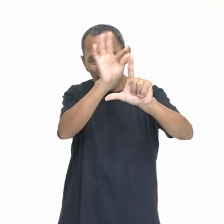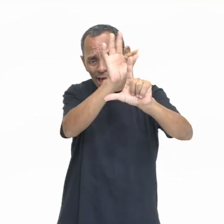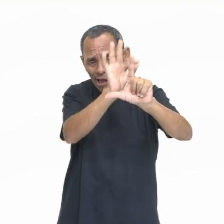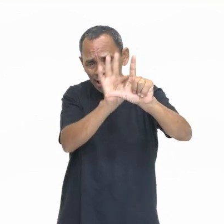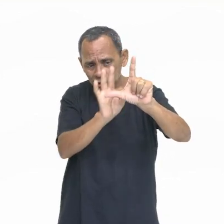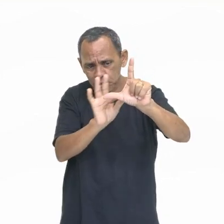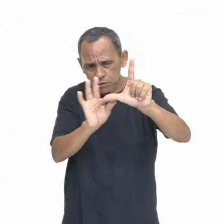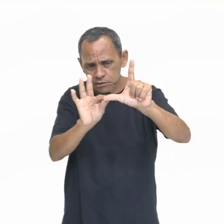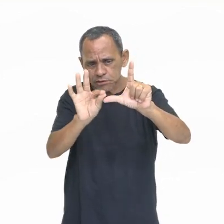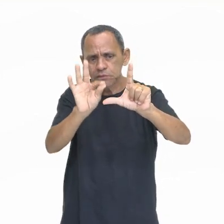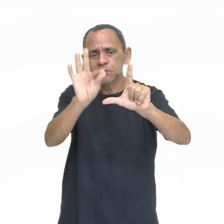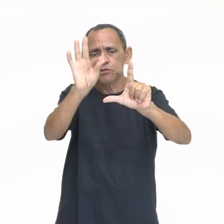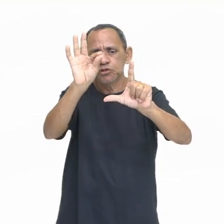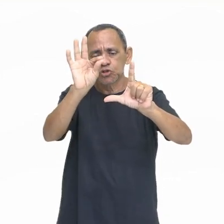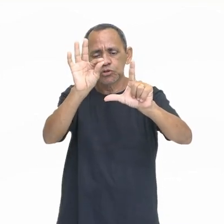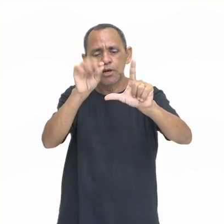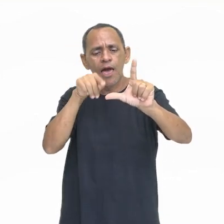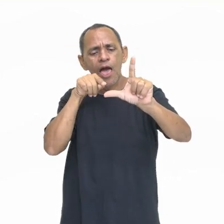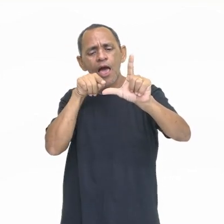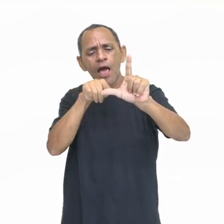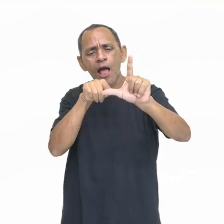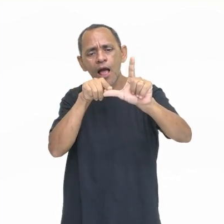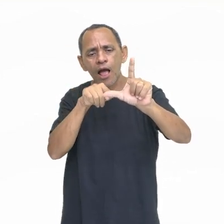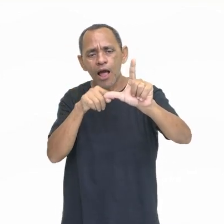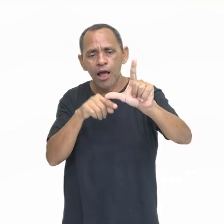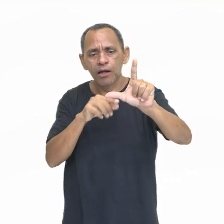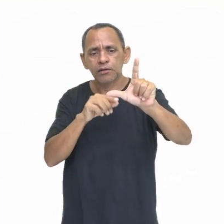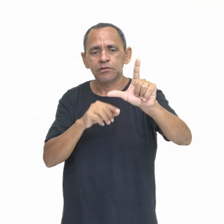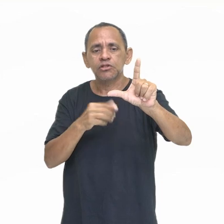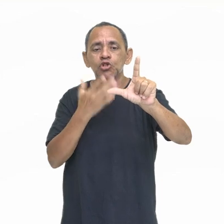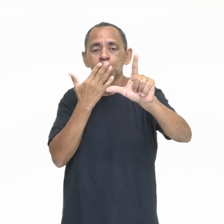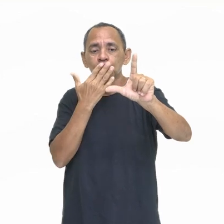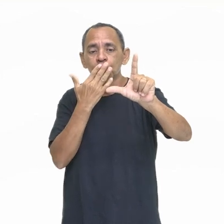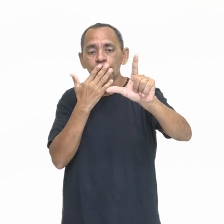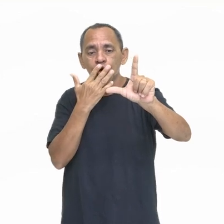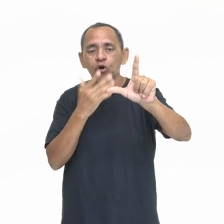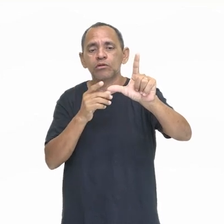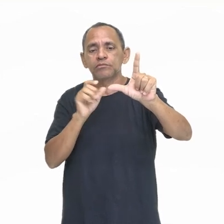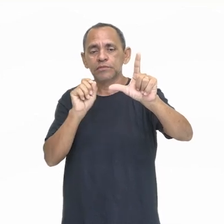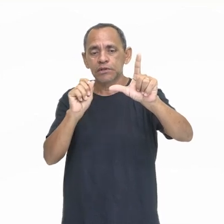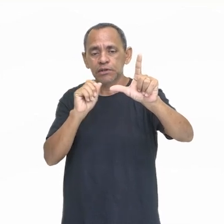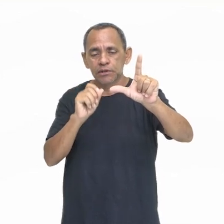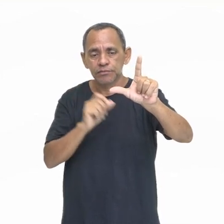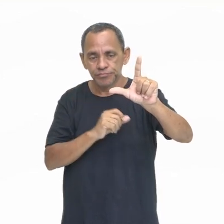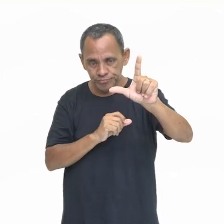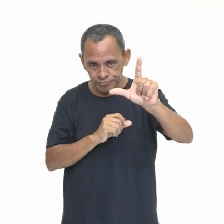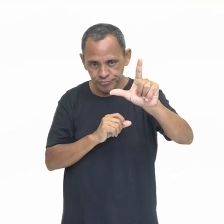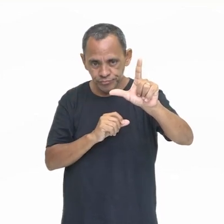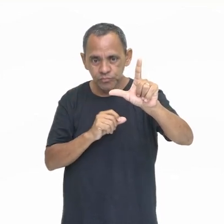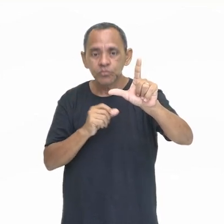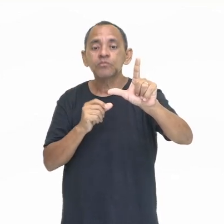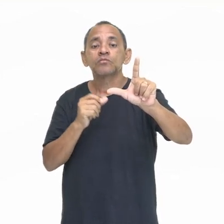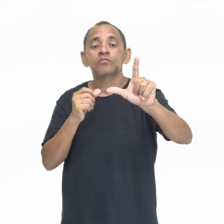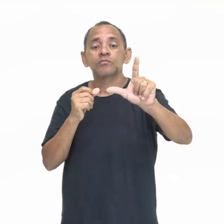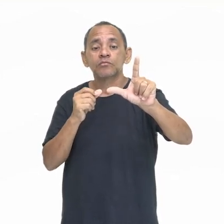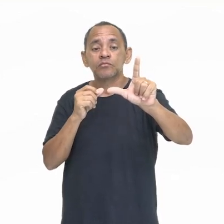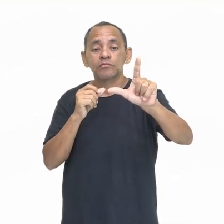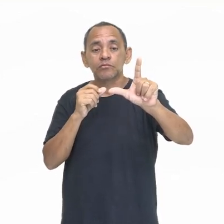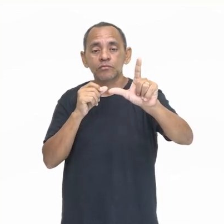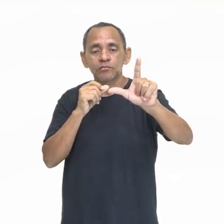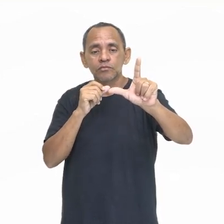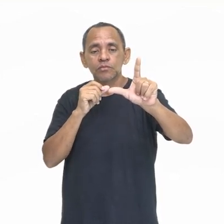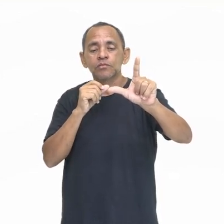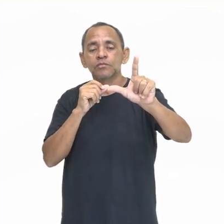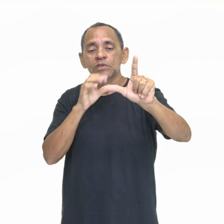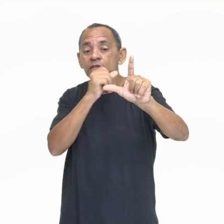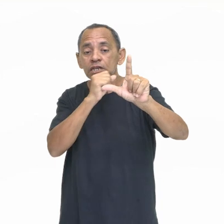Esse ponto de transição entre o decrescimento dessa parábola e o crescimento, esse momento dela deixa, ou